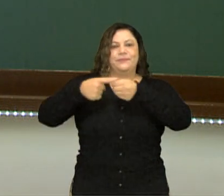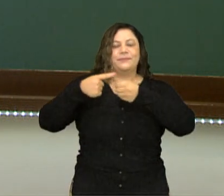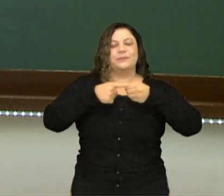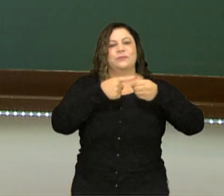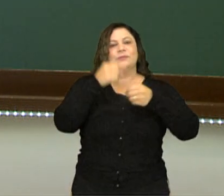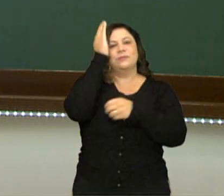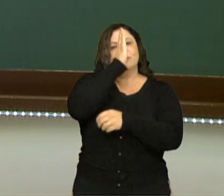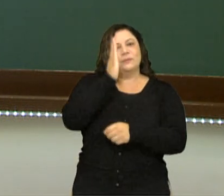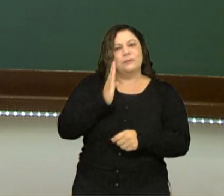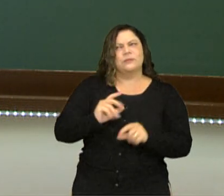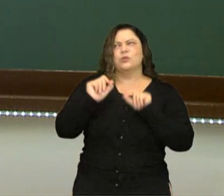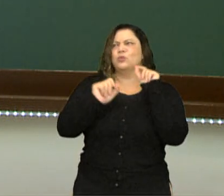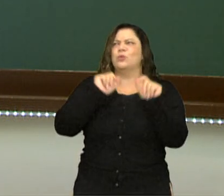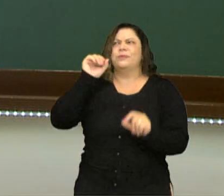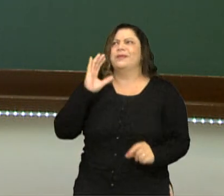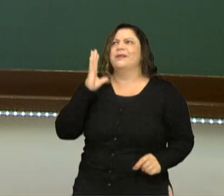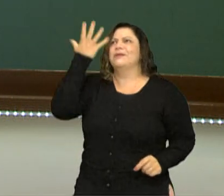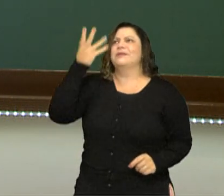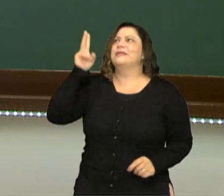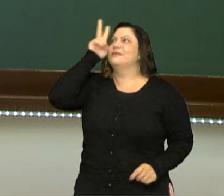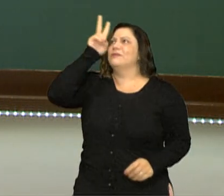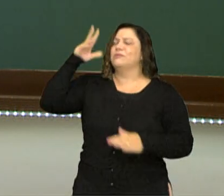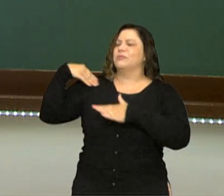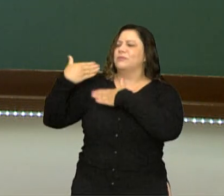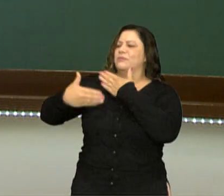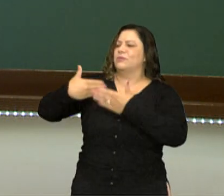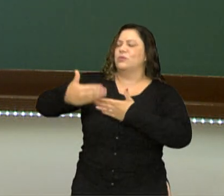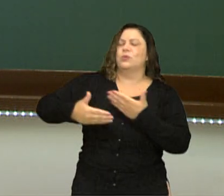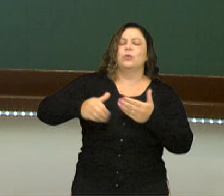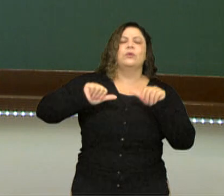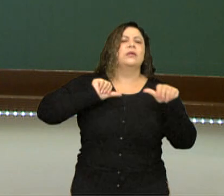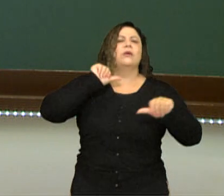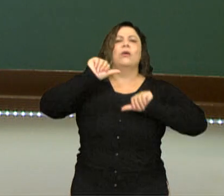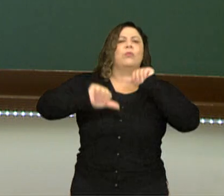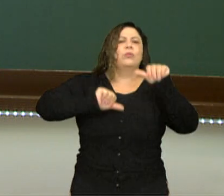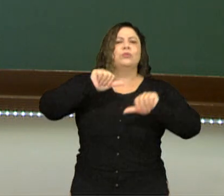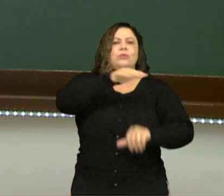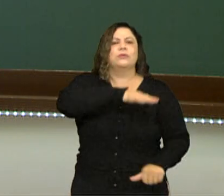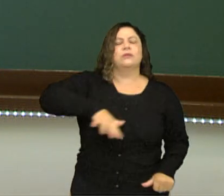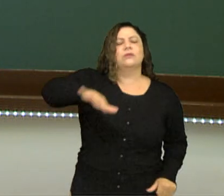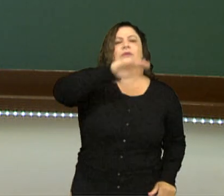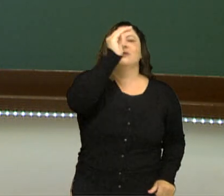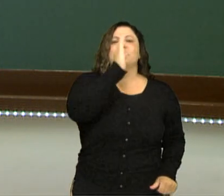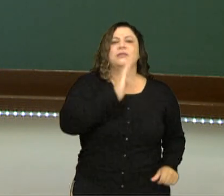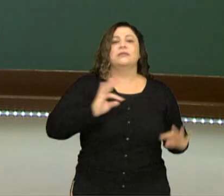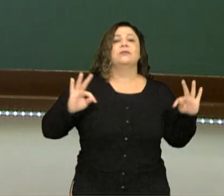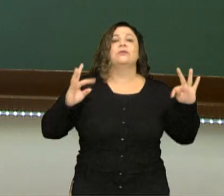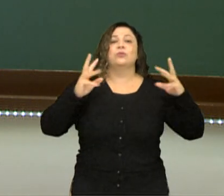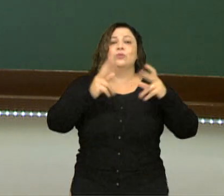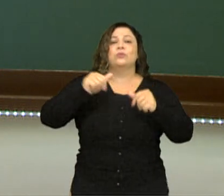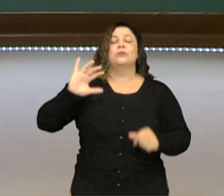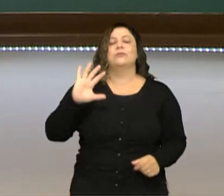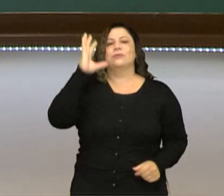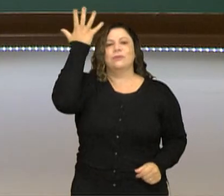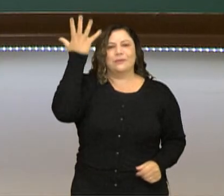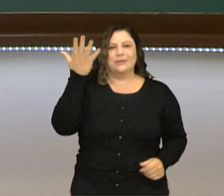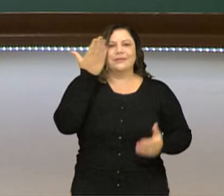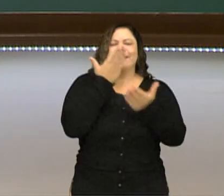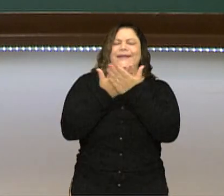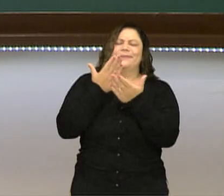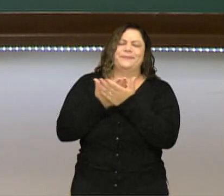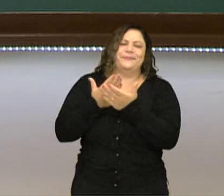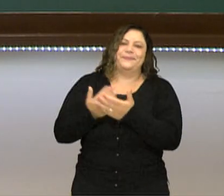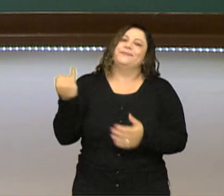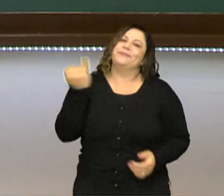Brasil. Como ela aconteceu historicamente, o que mudou no território brasileiro para que tudo isso acontecesse. Aula